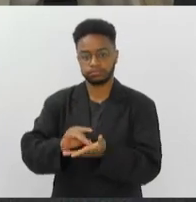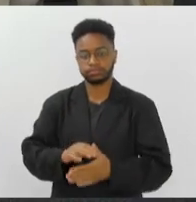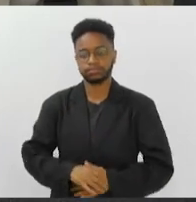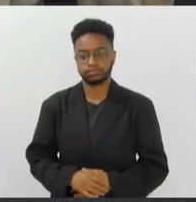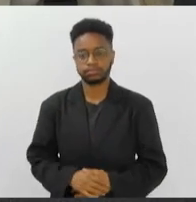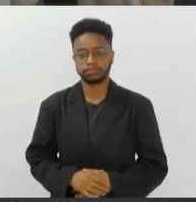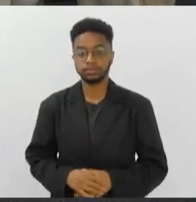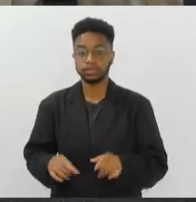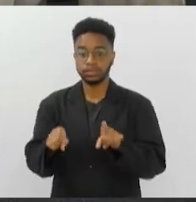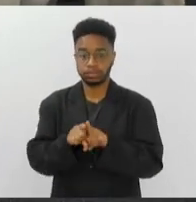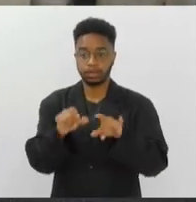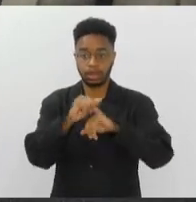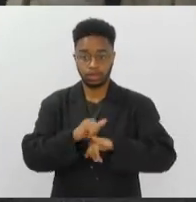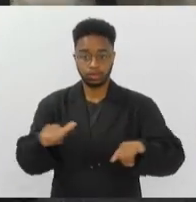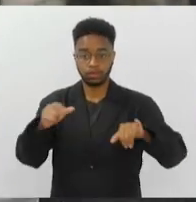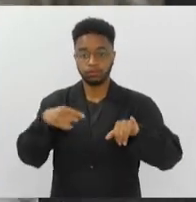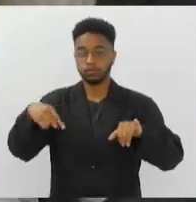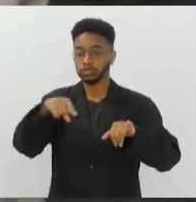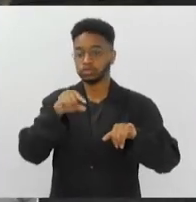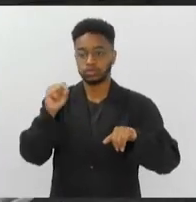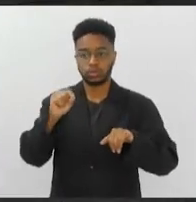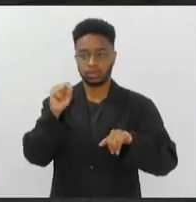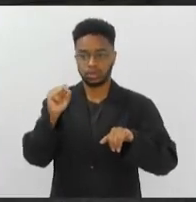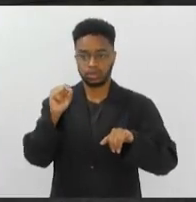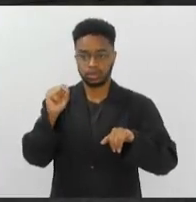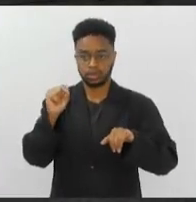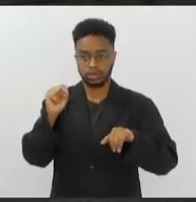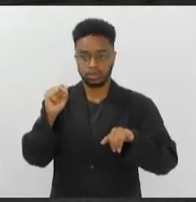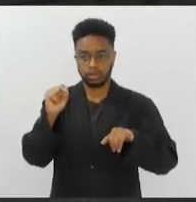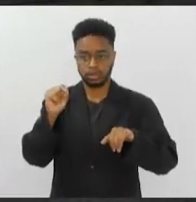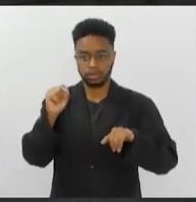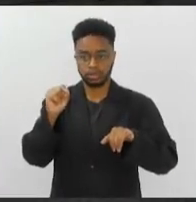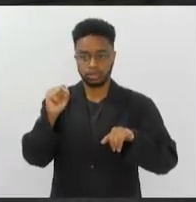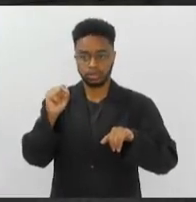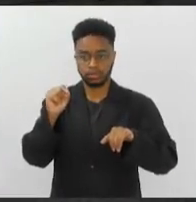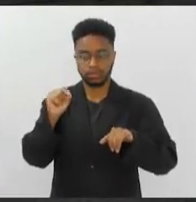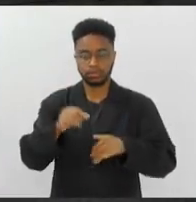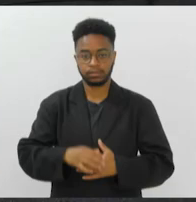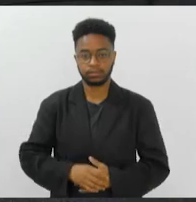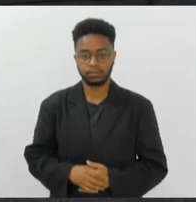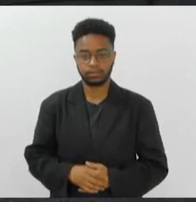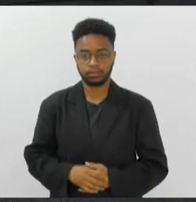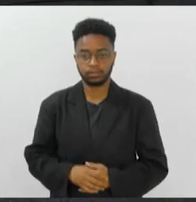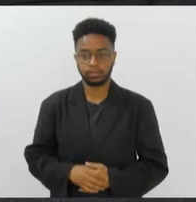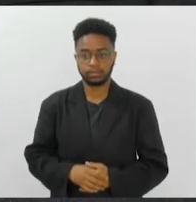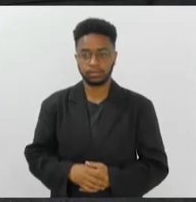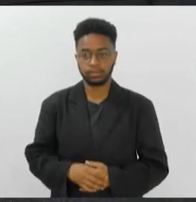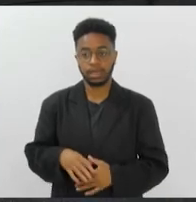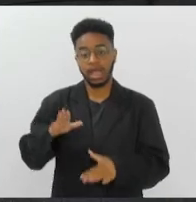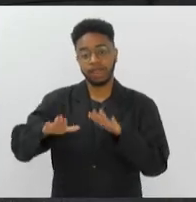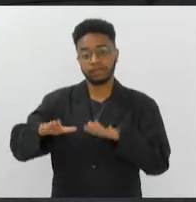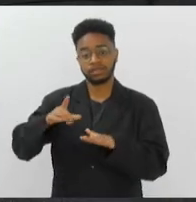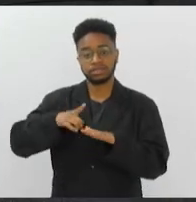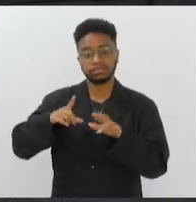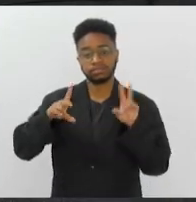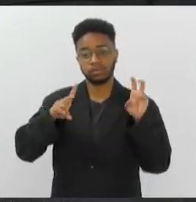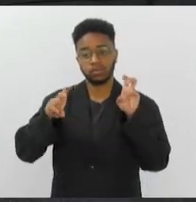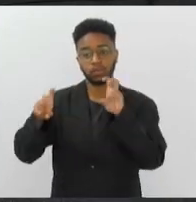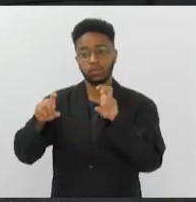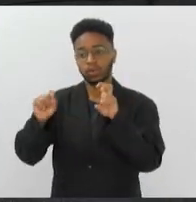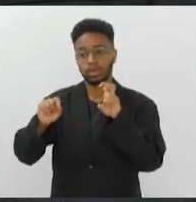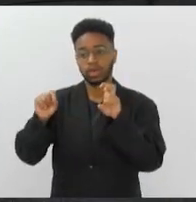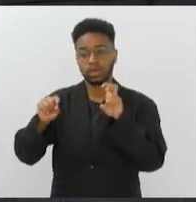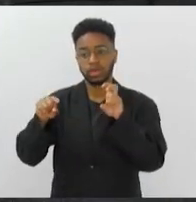E também falar assim que às vezes tem uma questão lá que a gente não quer guarda. A gente